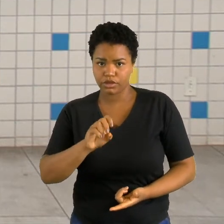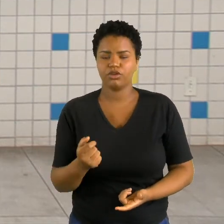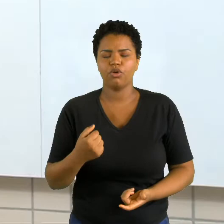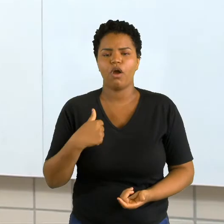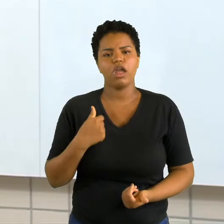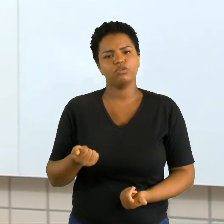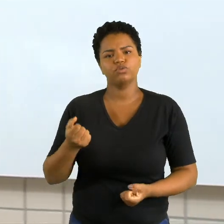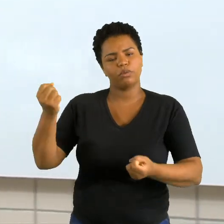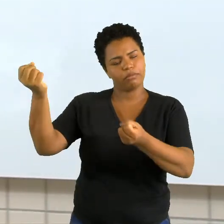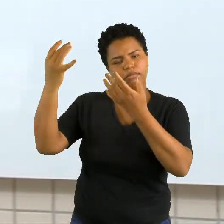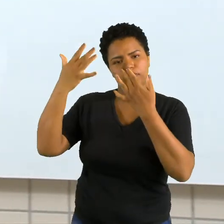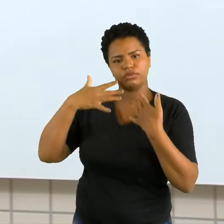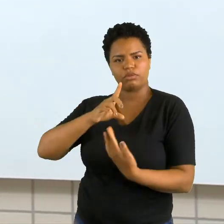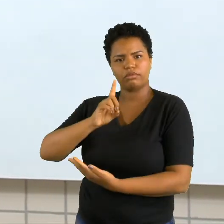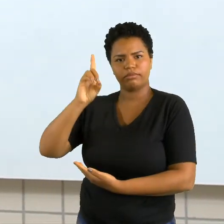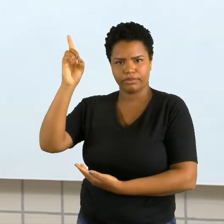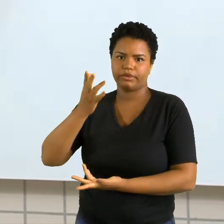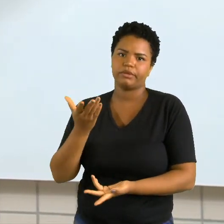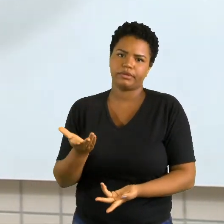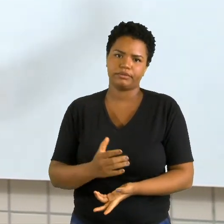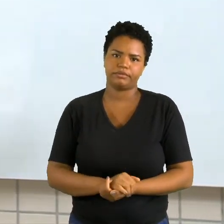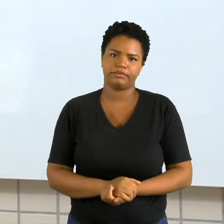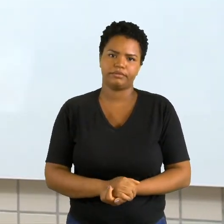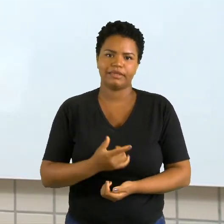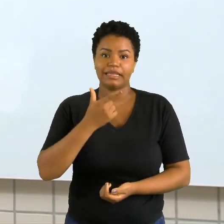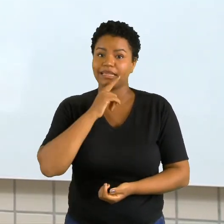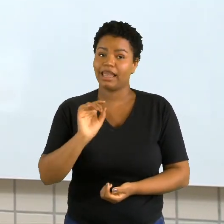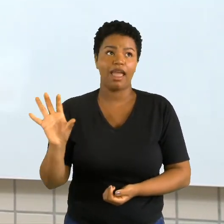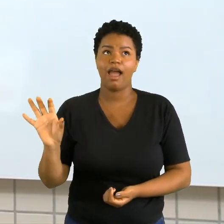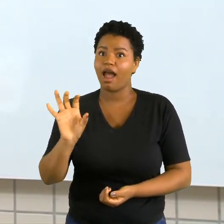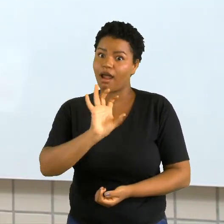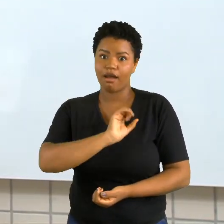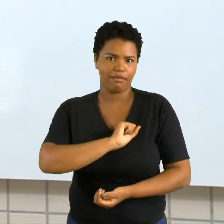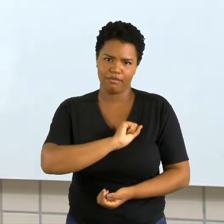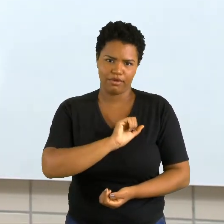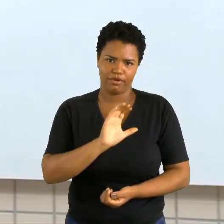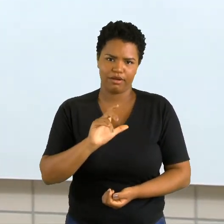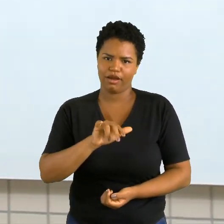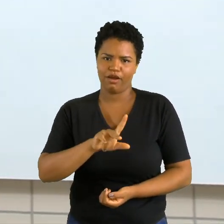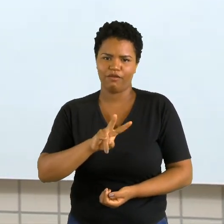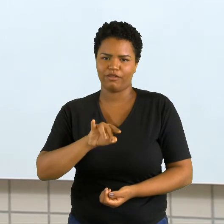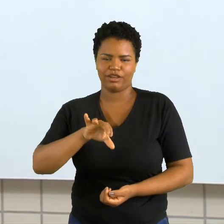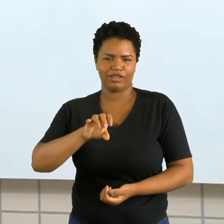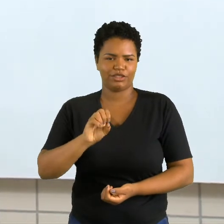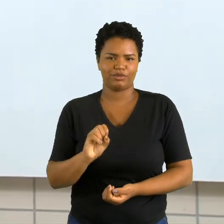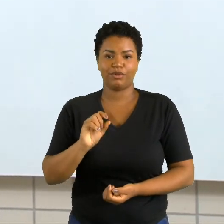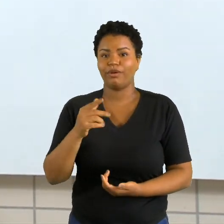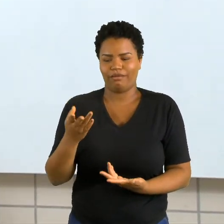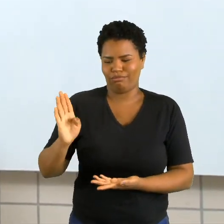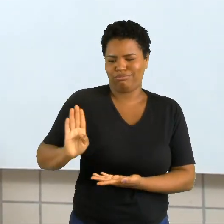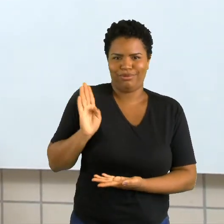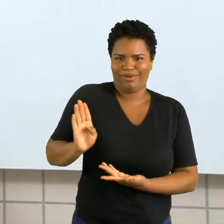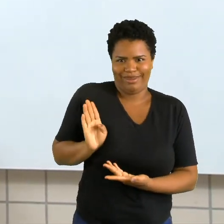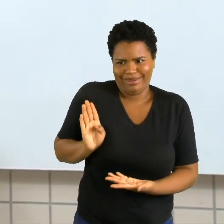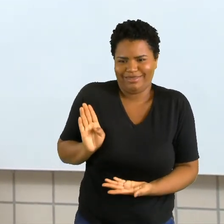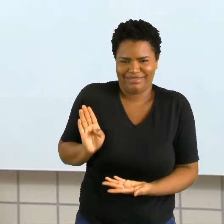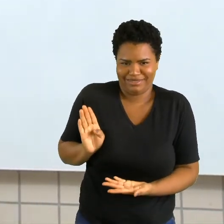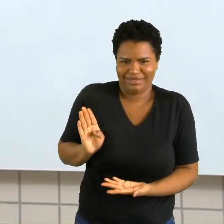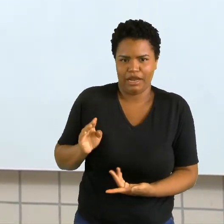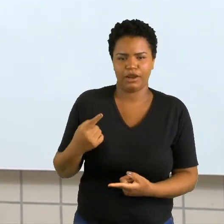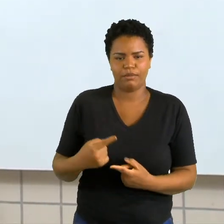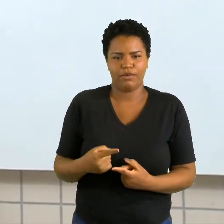inferno. Só que João Calvino, na sua teoria criada por ele, no calvinismo, ele valorizava o